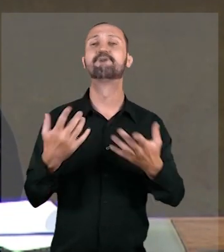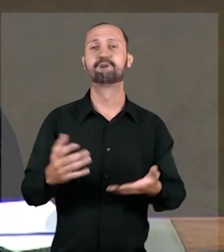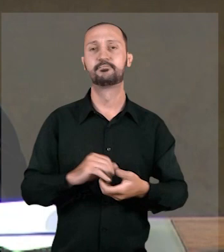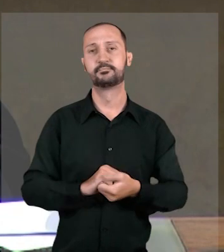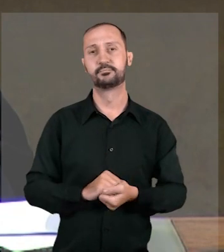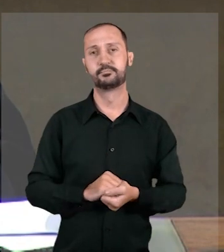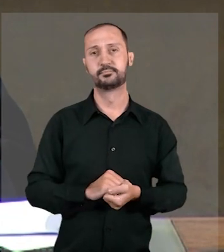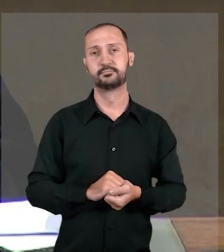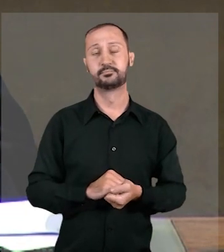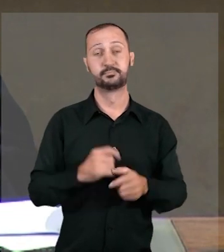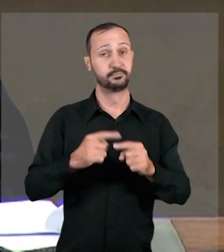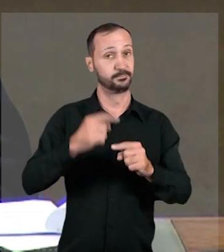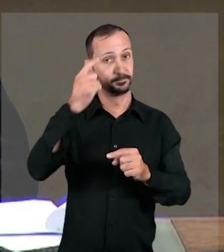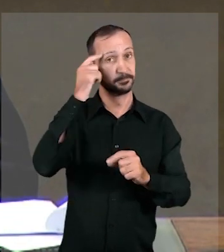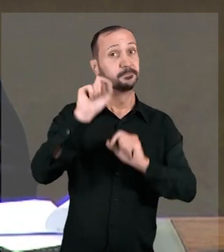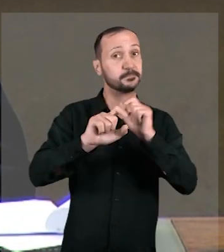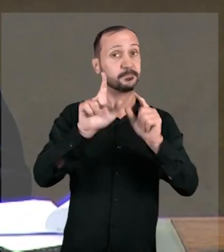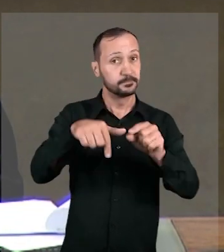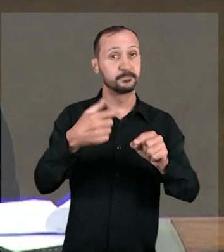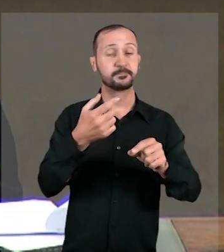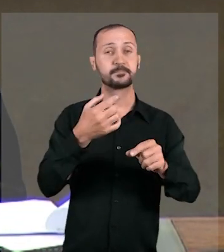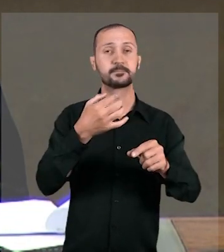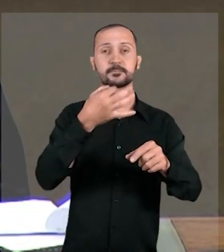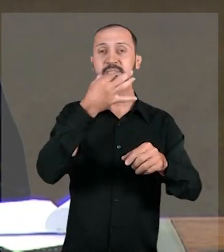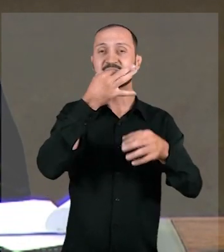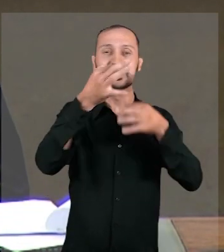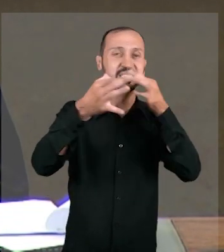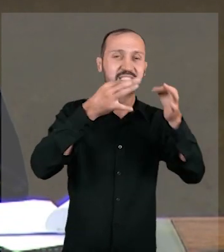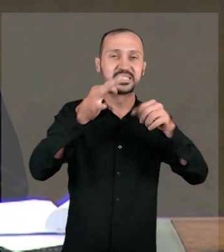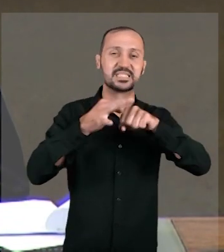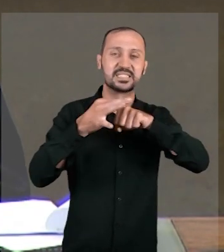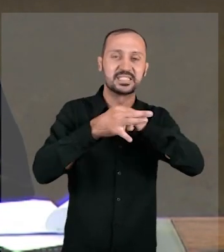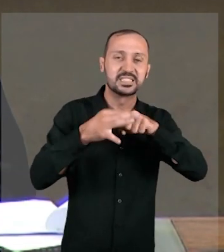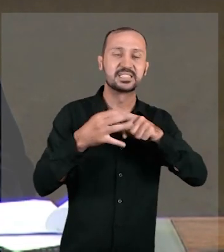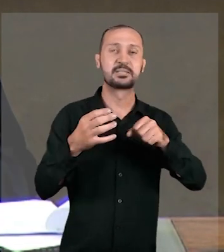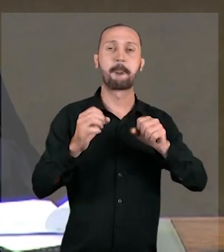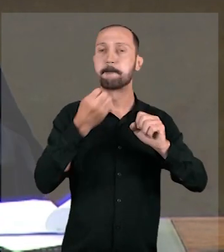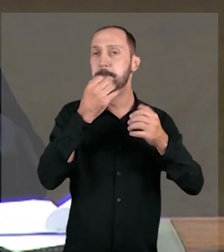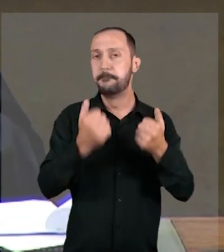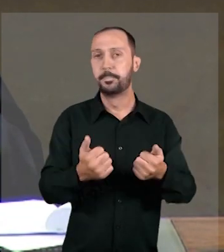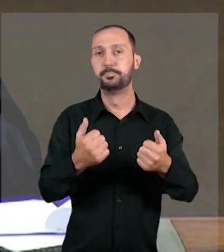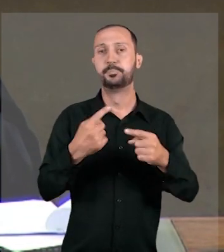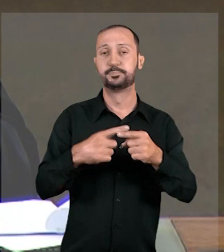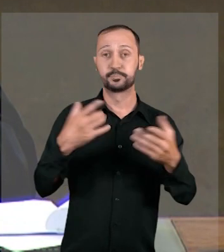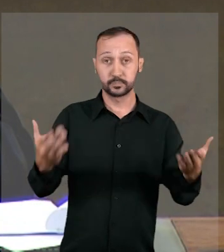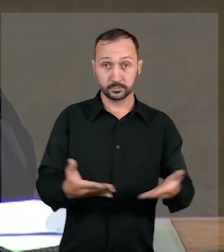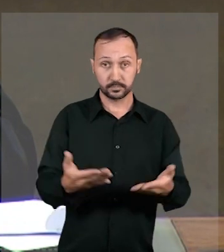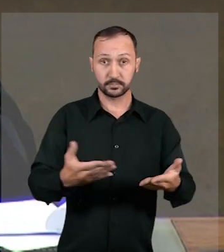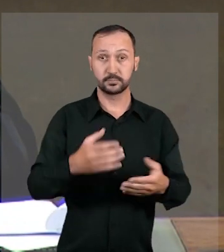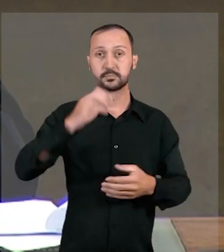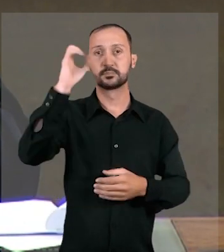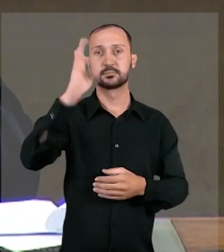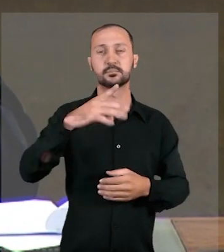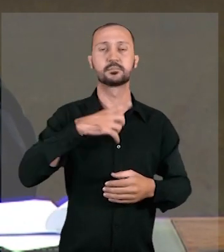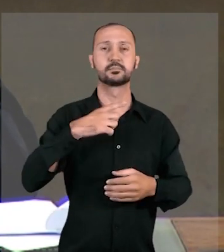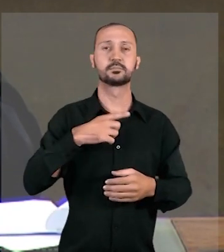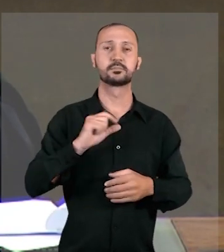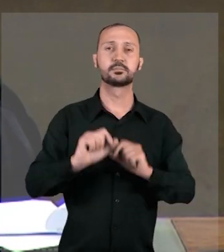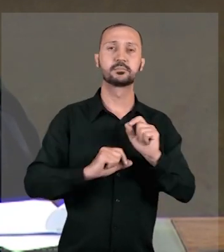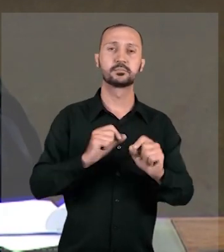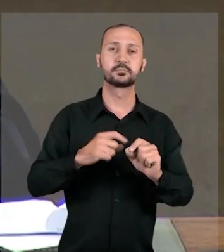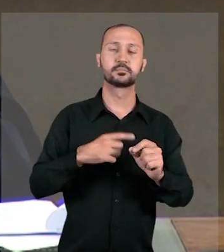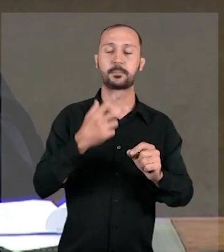eu acho, e essa é uma crítica construtiva, que há, hoje no Brasil, um